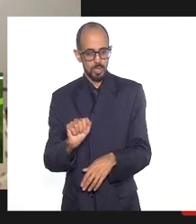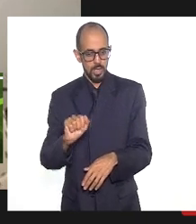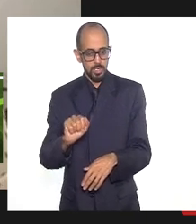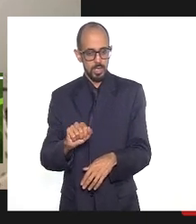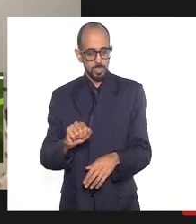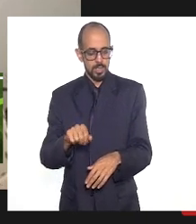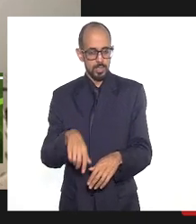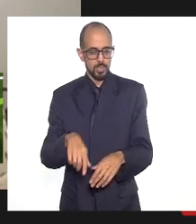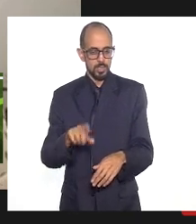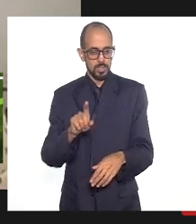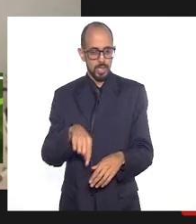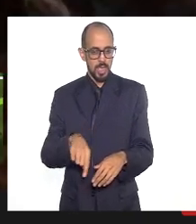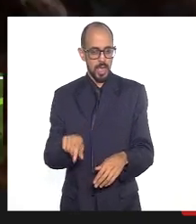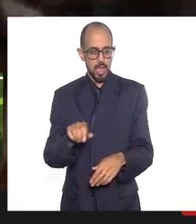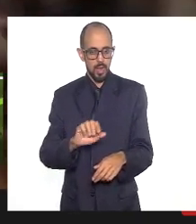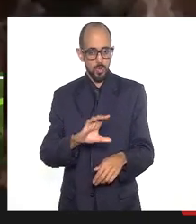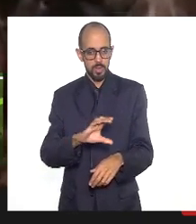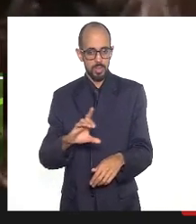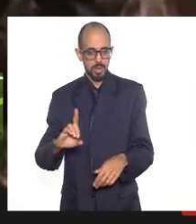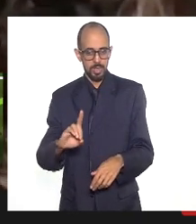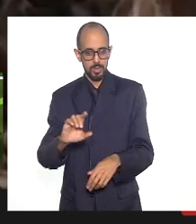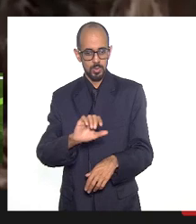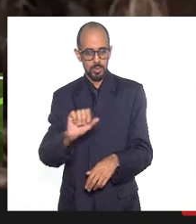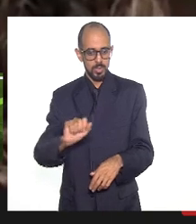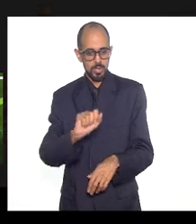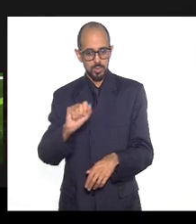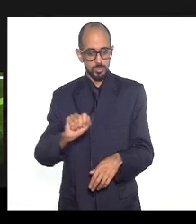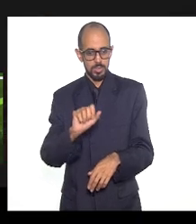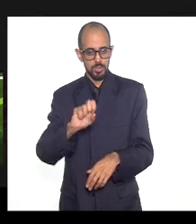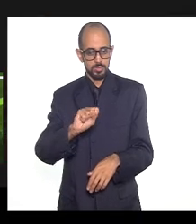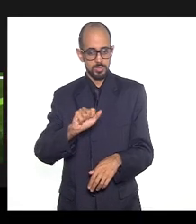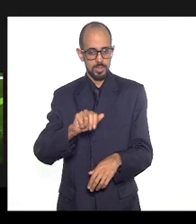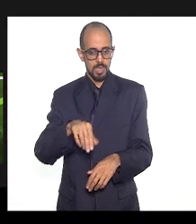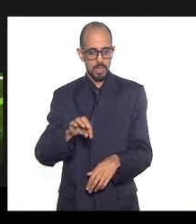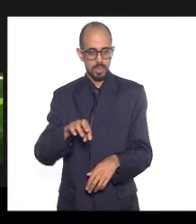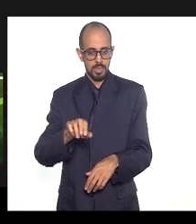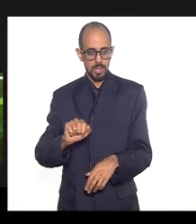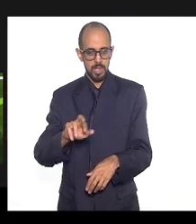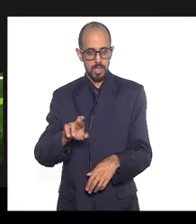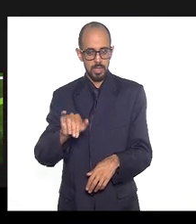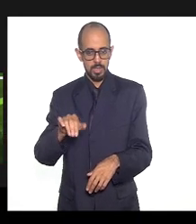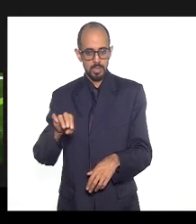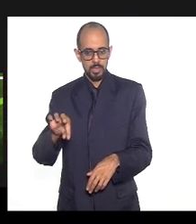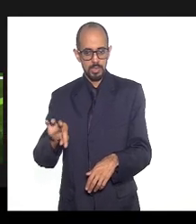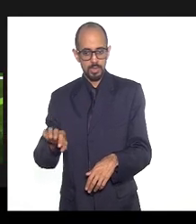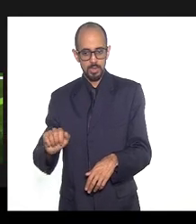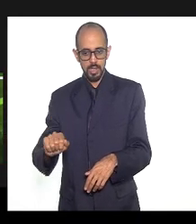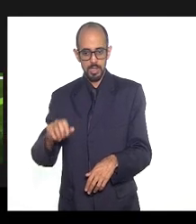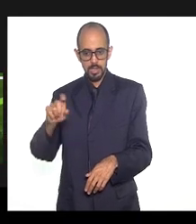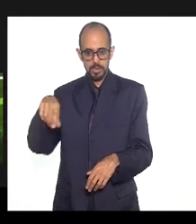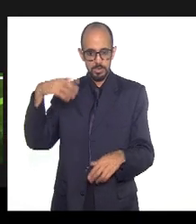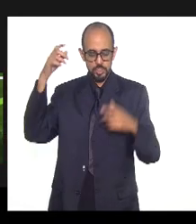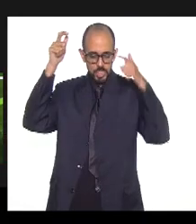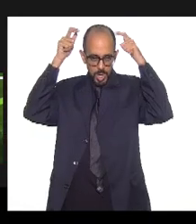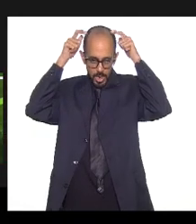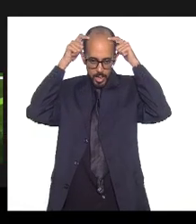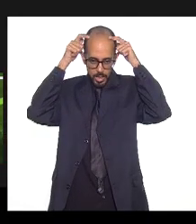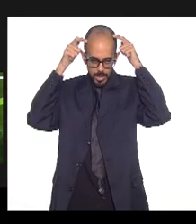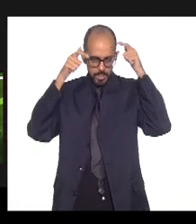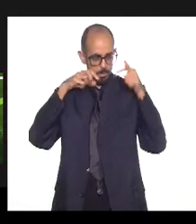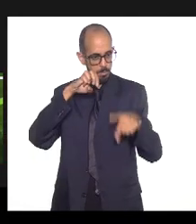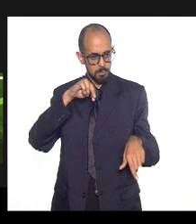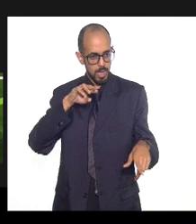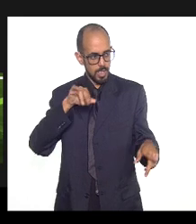da Associação de Quilombo de Santa Rita do Bracuí de Angra dos Reis. Dona Marilda, a senhora